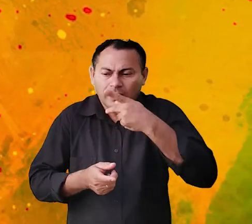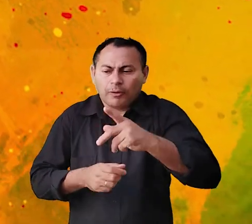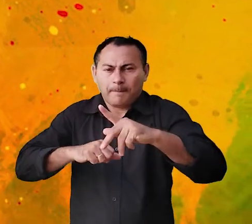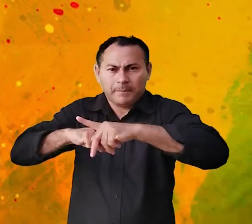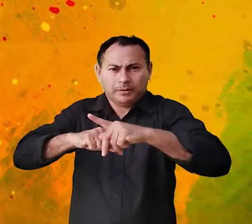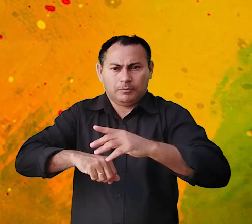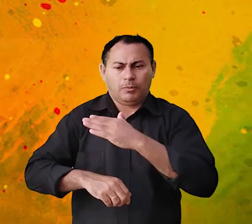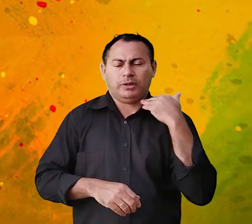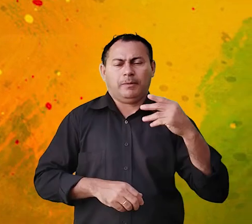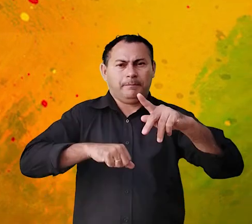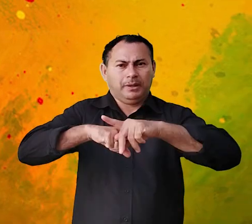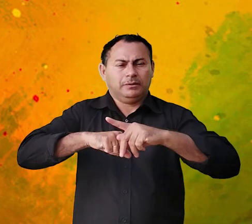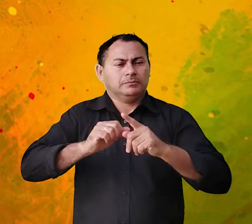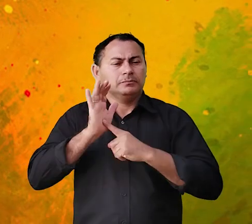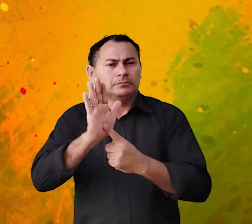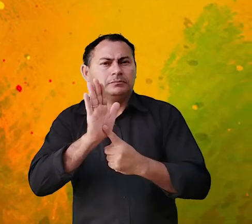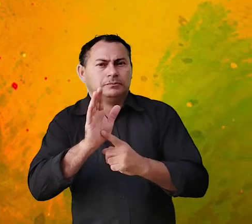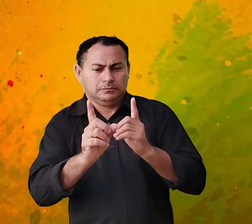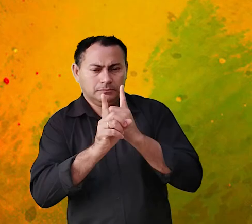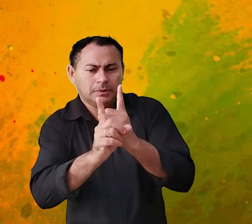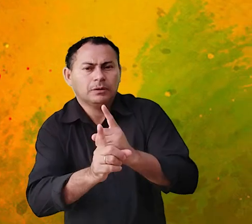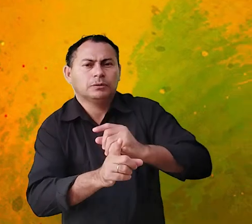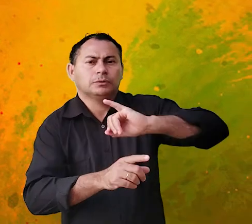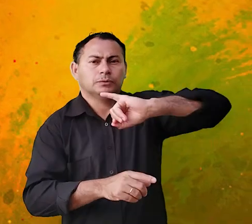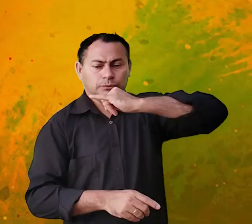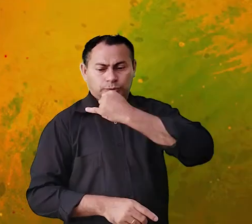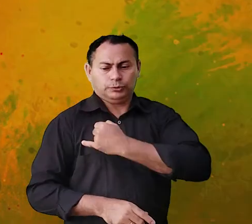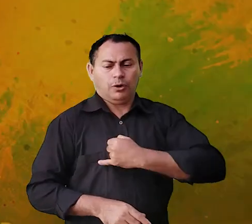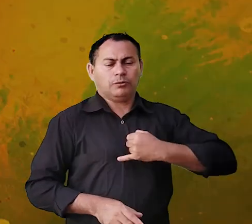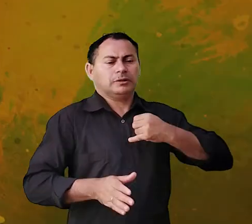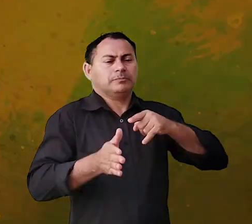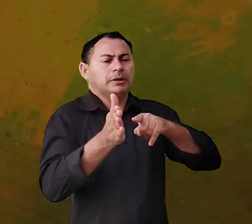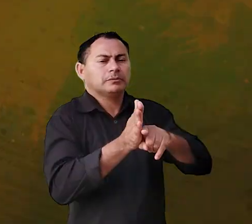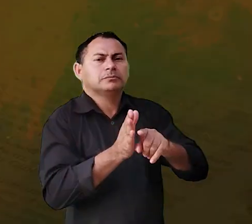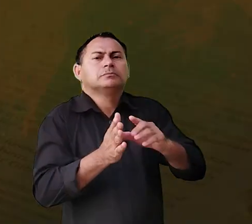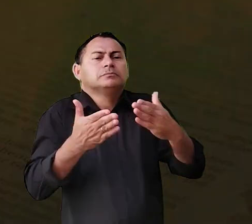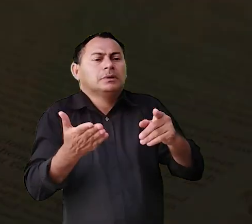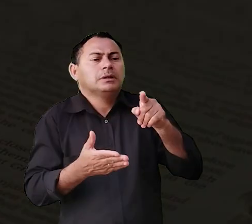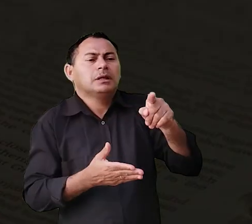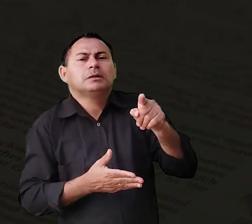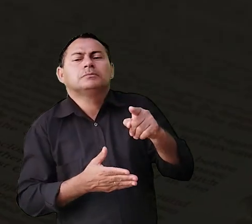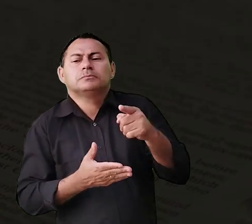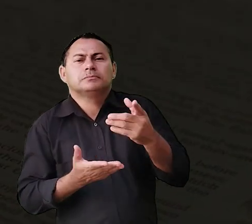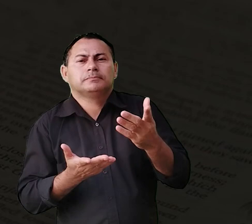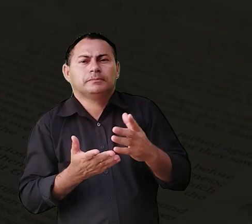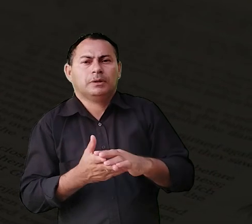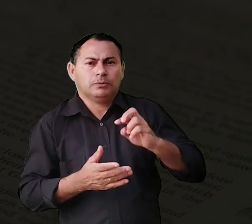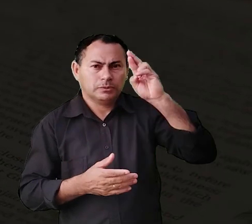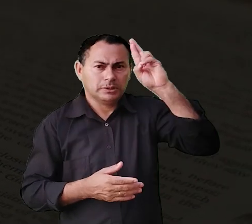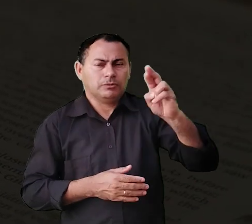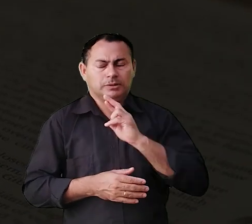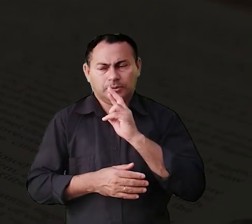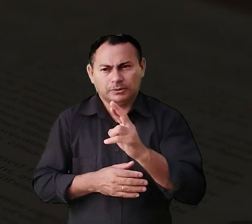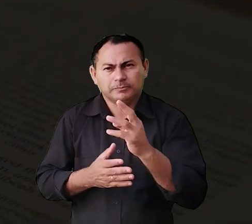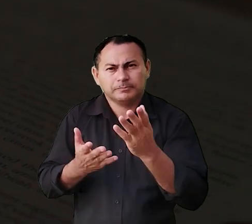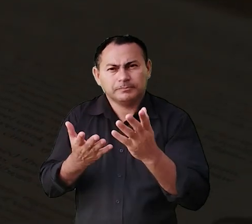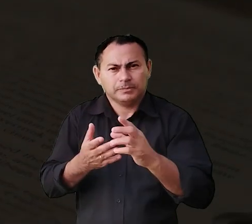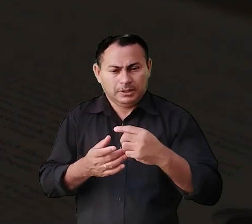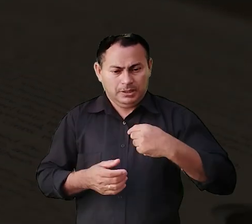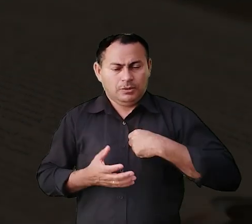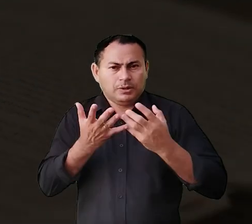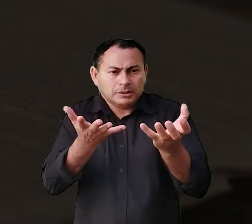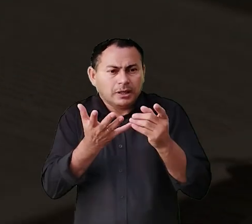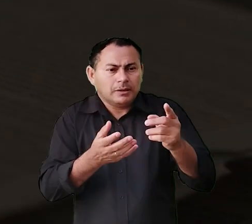a Pedro como morreria, Pedro apontou para o discípulo João e perguntou: e quanto a ele? O Senhor